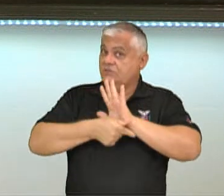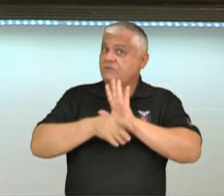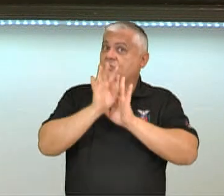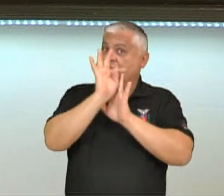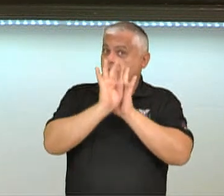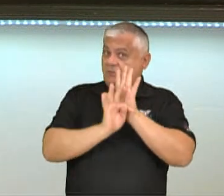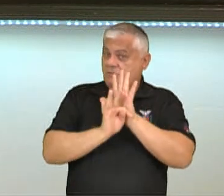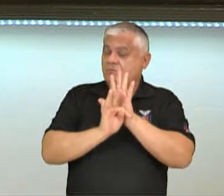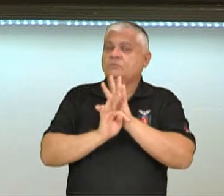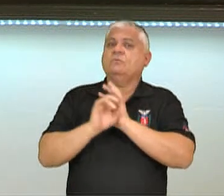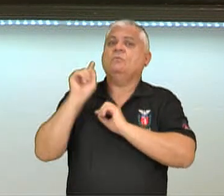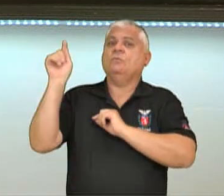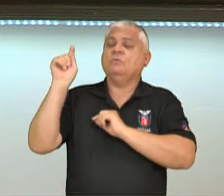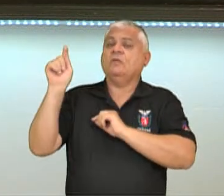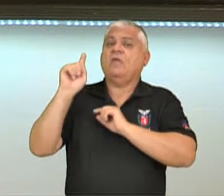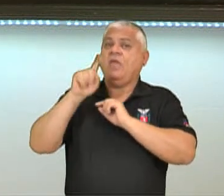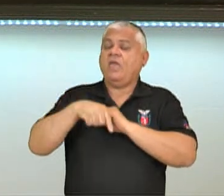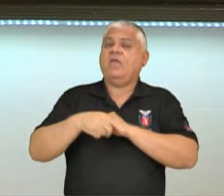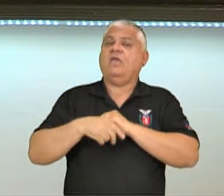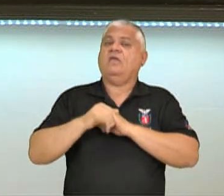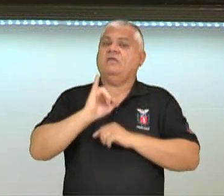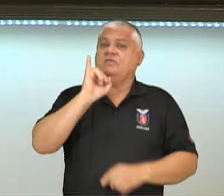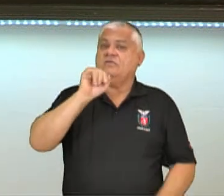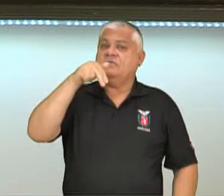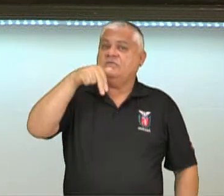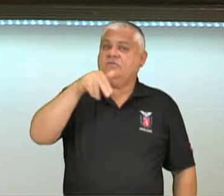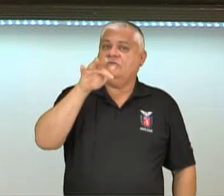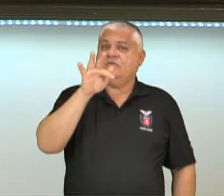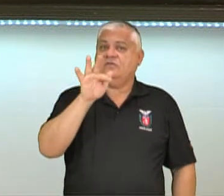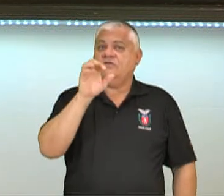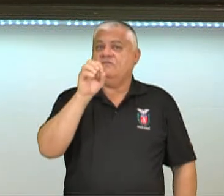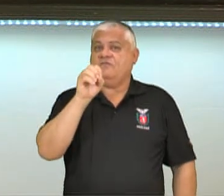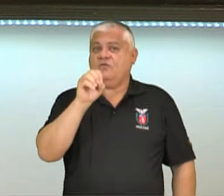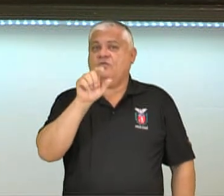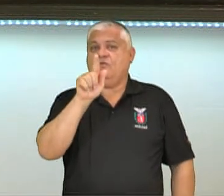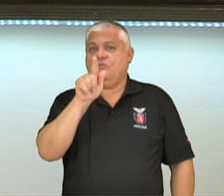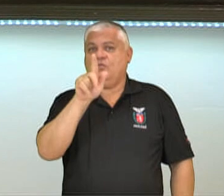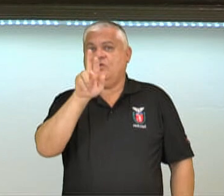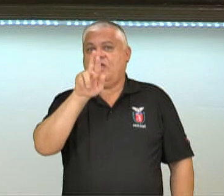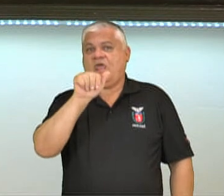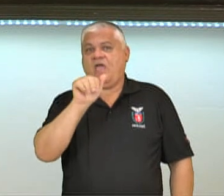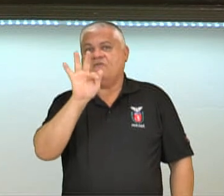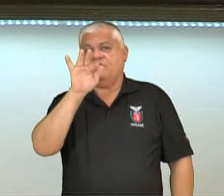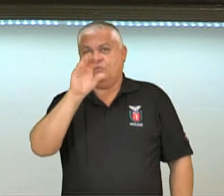textual, e esse gênero textual é denominado infográfico,